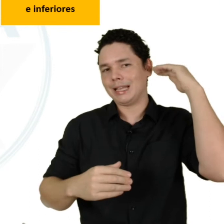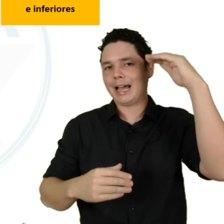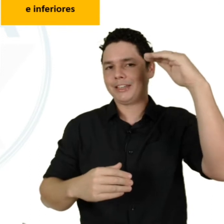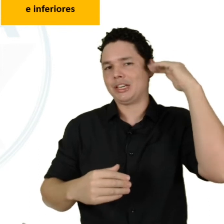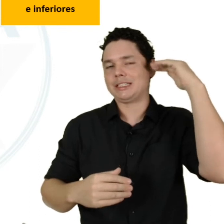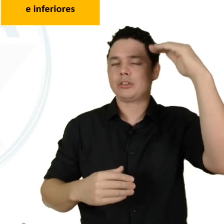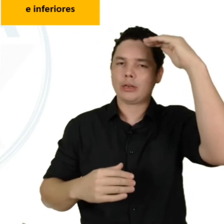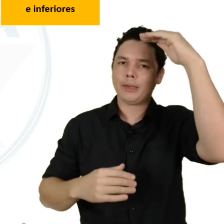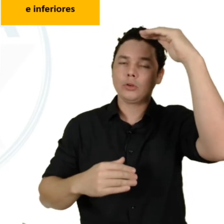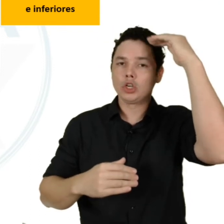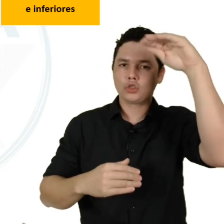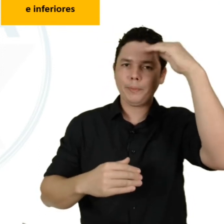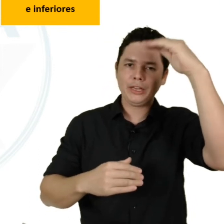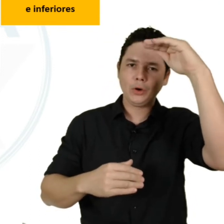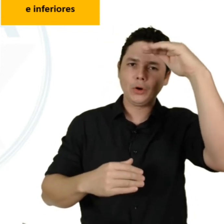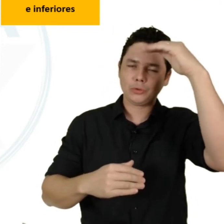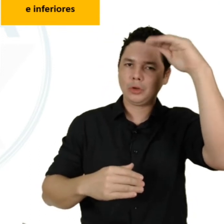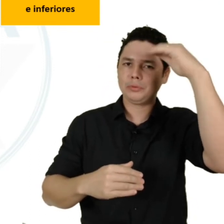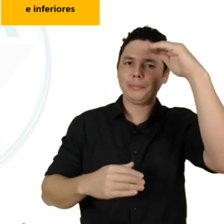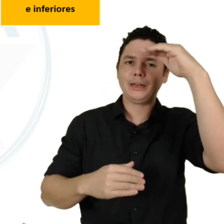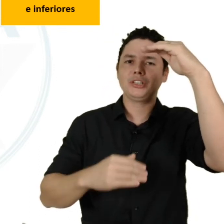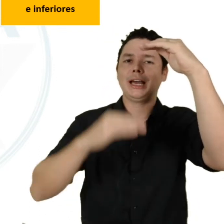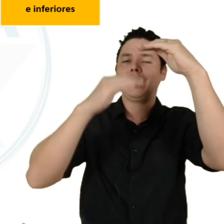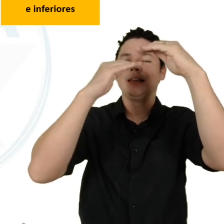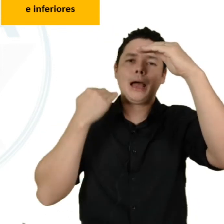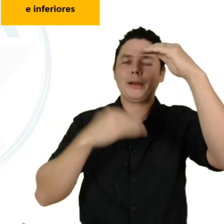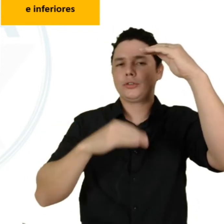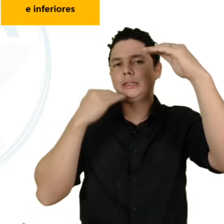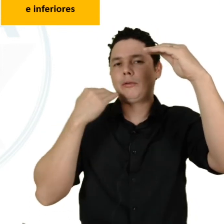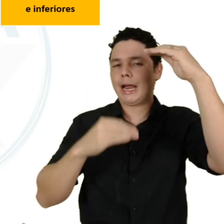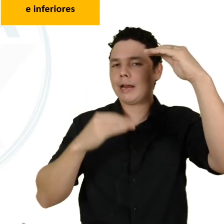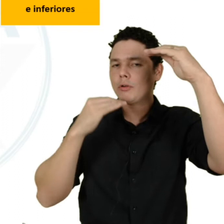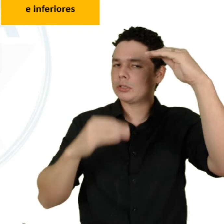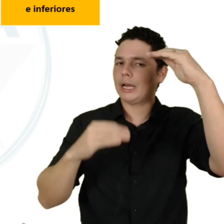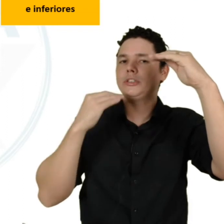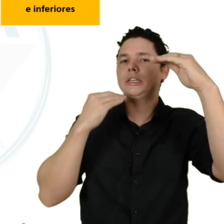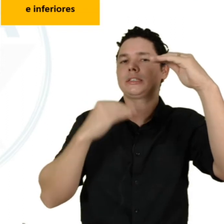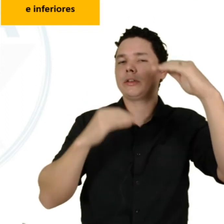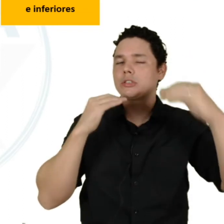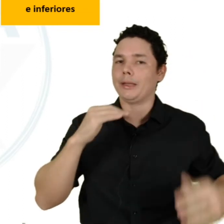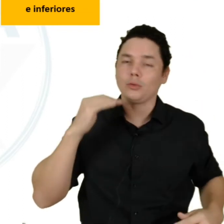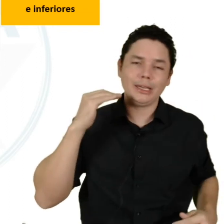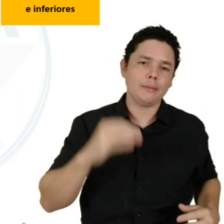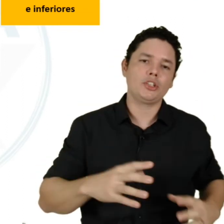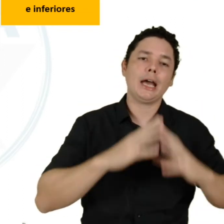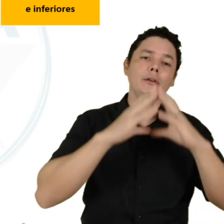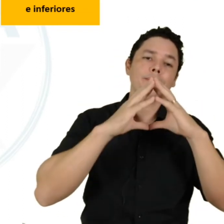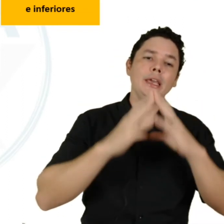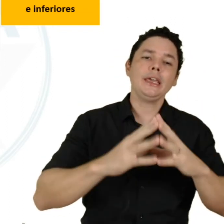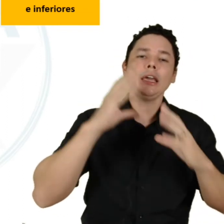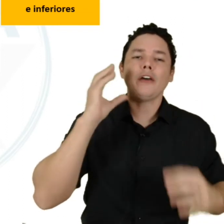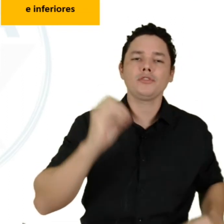comissão DAS, direção e assessoramento superior, é o topo da pirâmide lá. Abaixo dele tem o cargo comissionado de direção e assessoramento